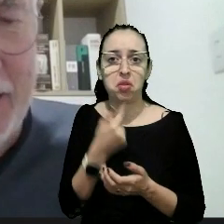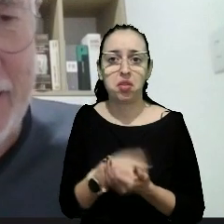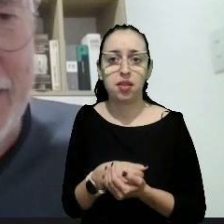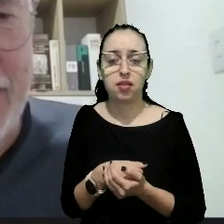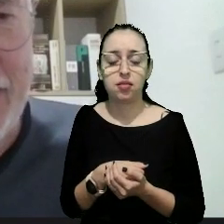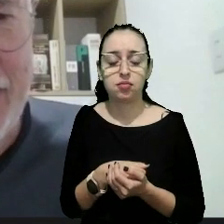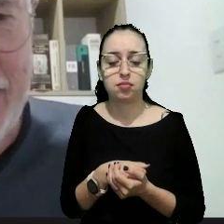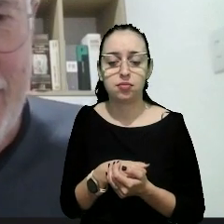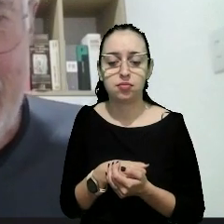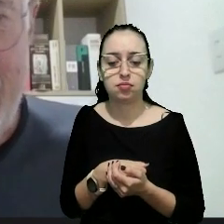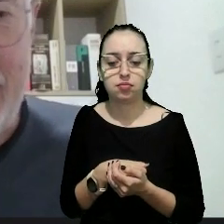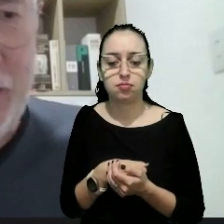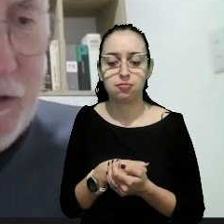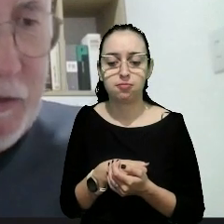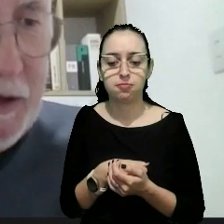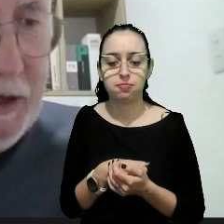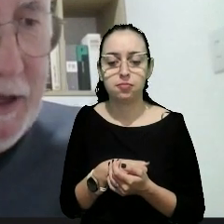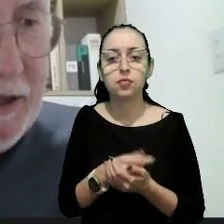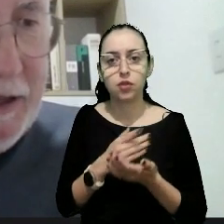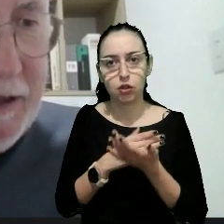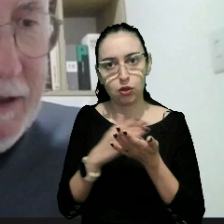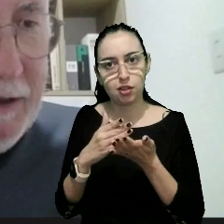Você está sem som.